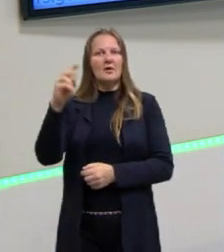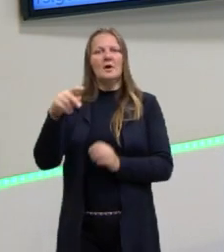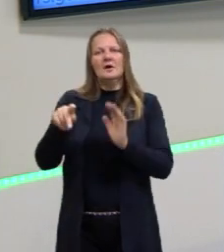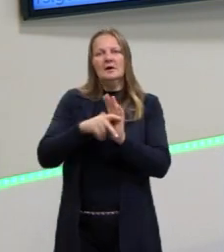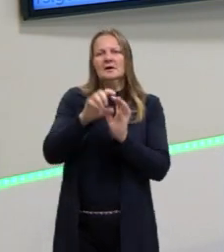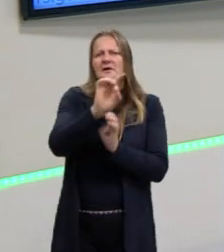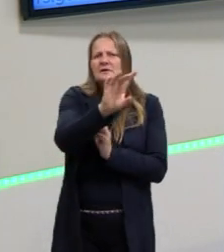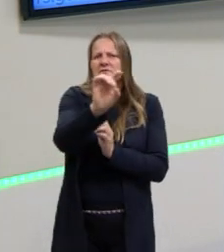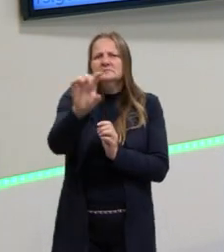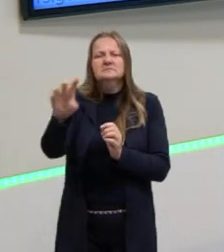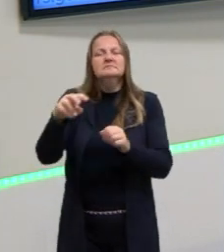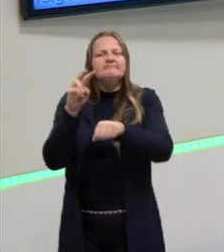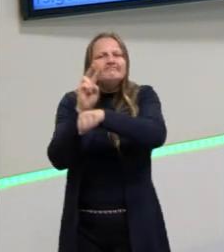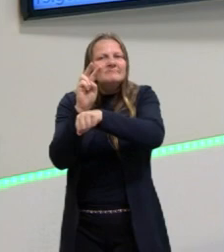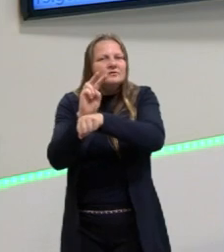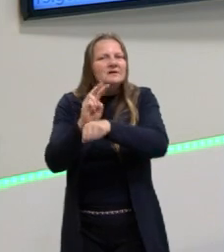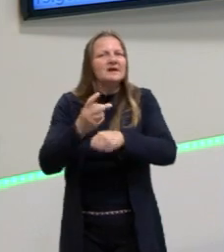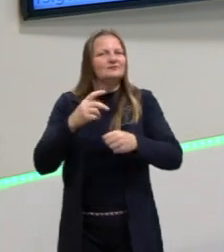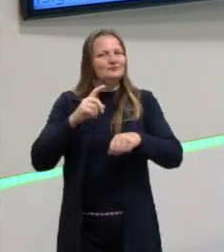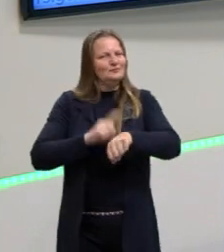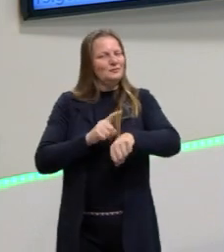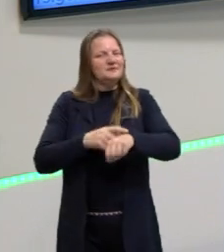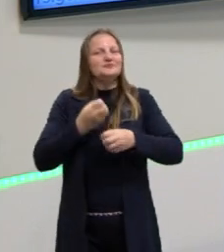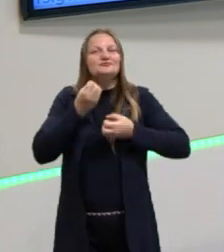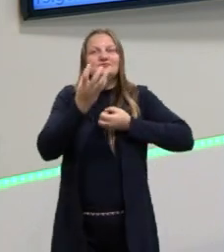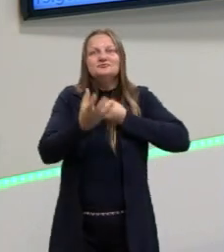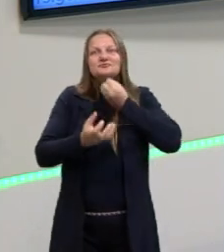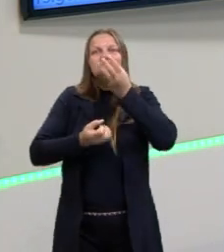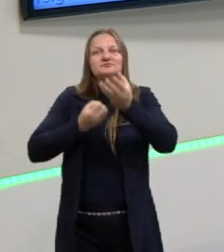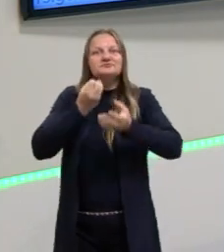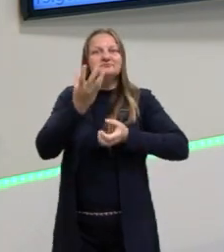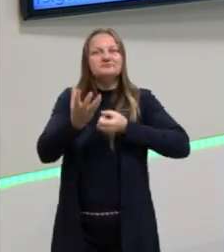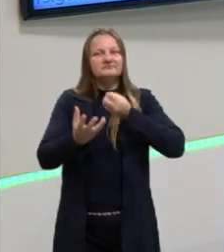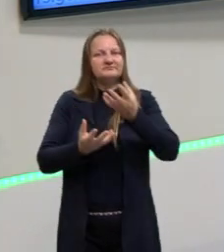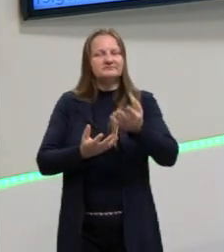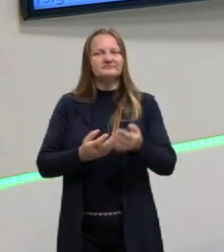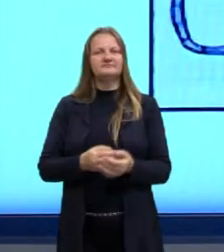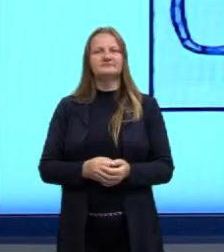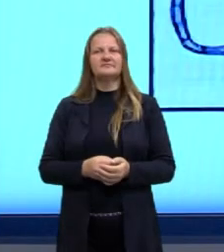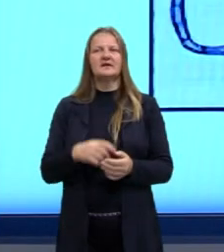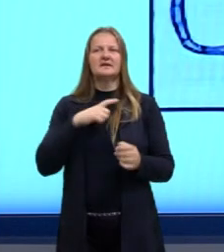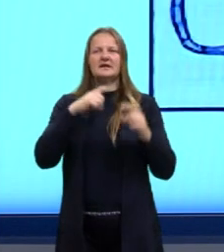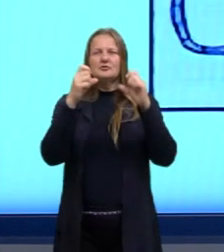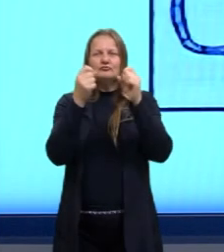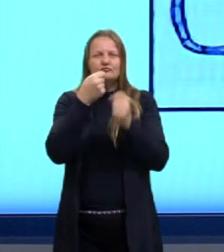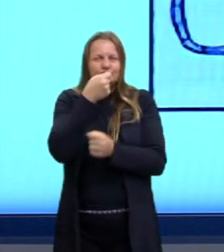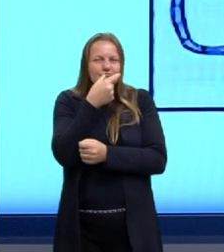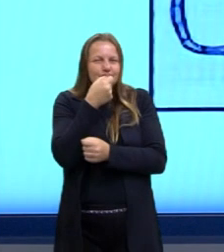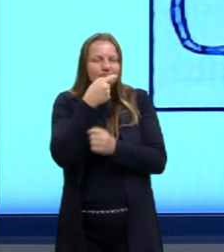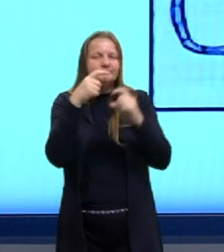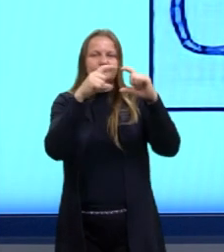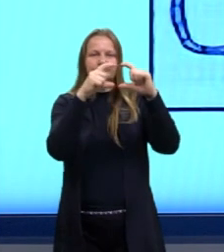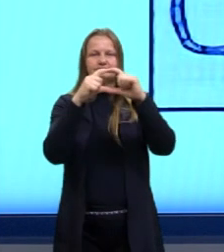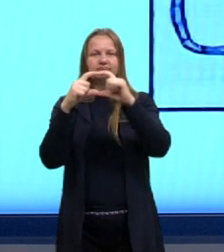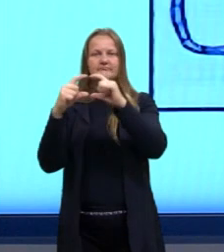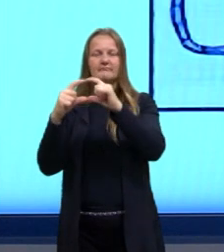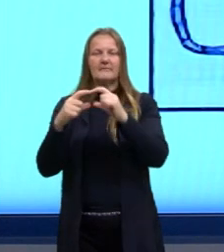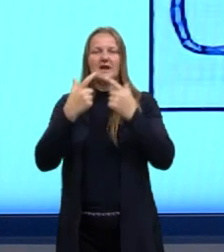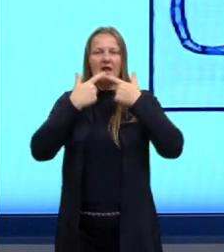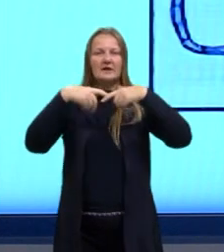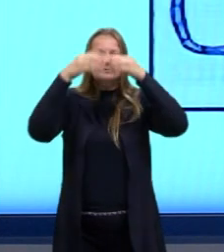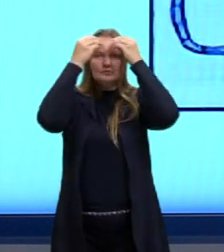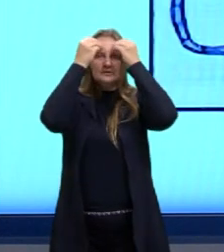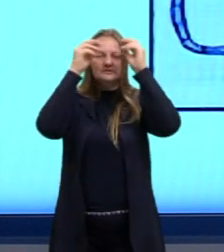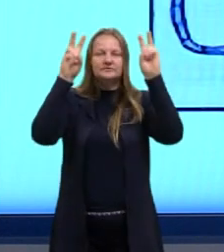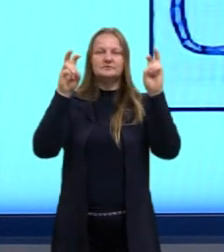ter esse cuidado nas nossas nas nossas pronúncias né aqui eu trago uma tirinha para a gente já discutindo essa questão da linguagem olha